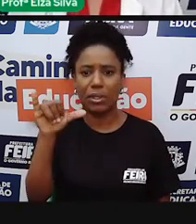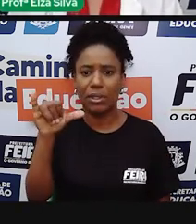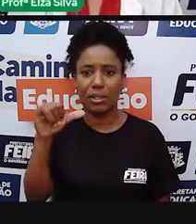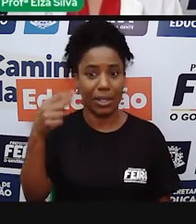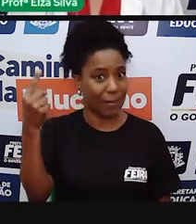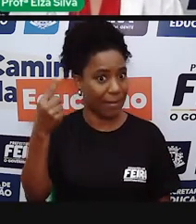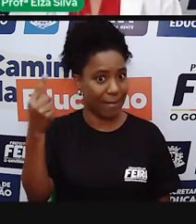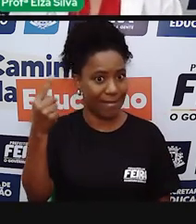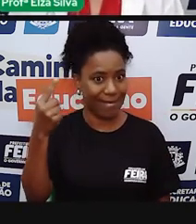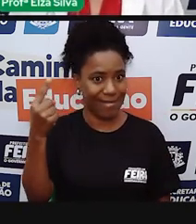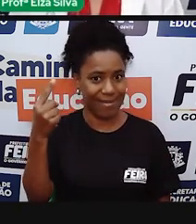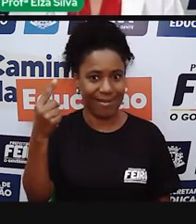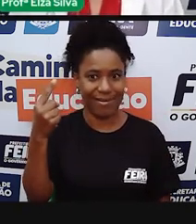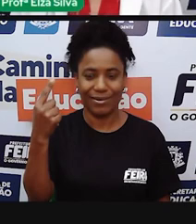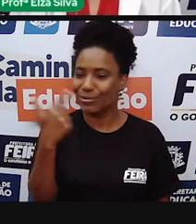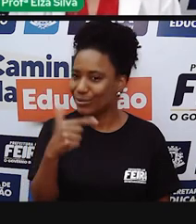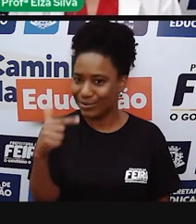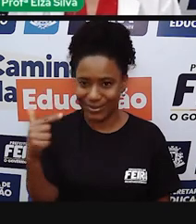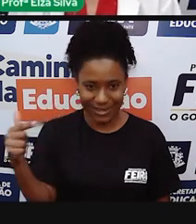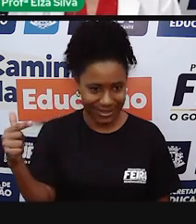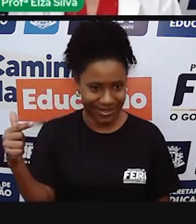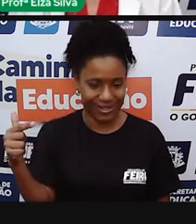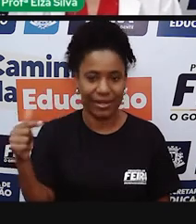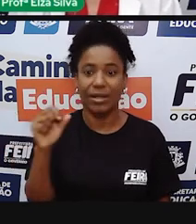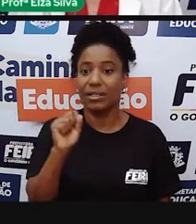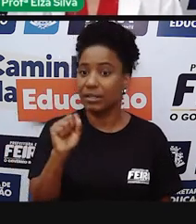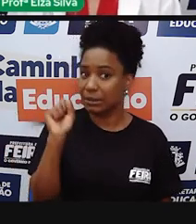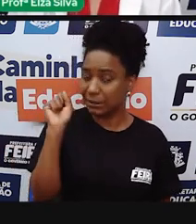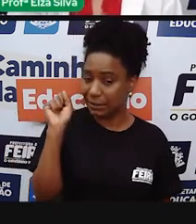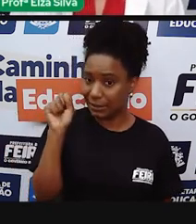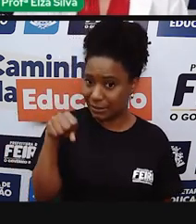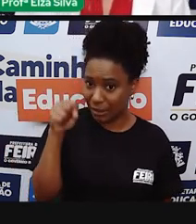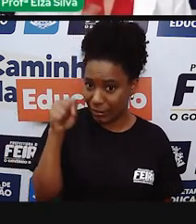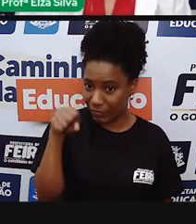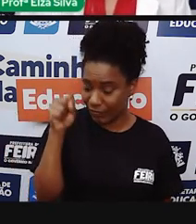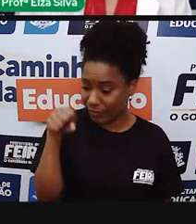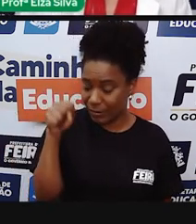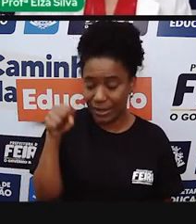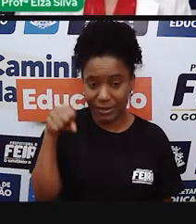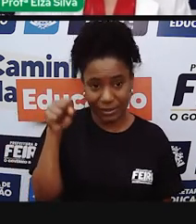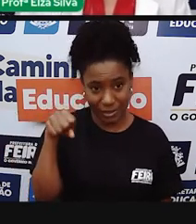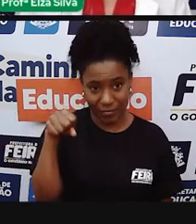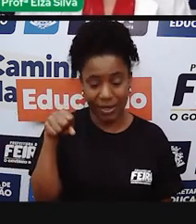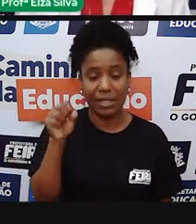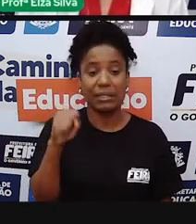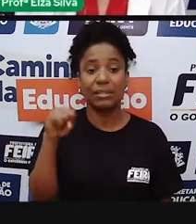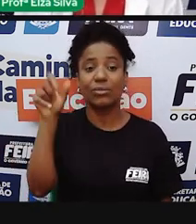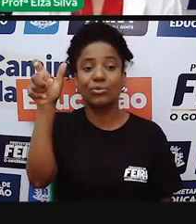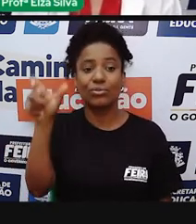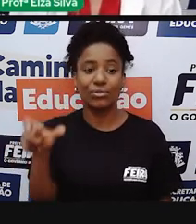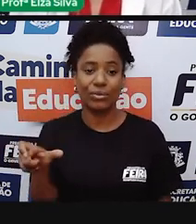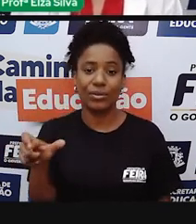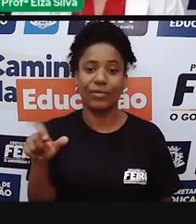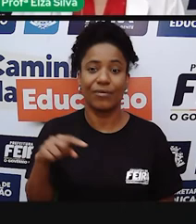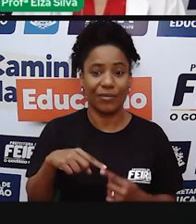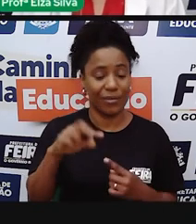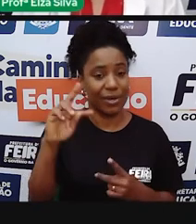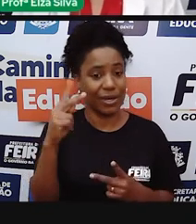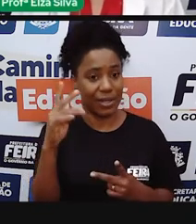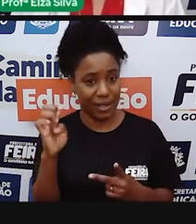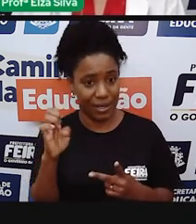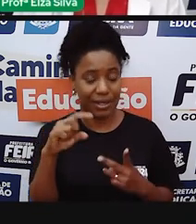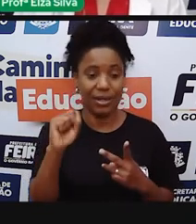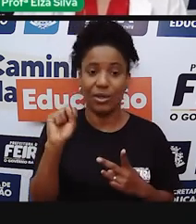S quando a minha frase estiver na afirmativa e se o meu sujeito da oração for he, ele,